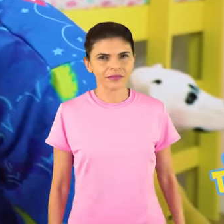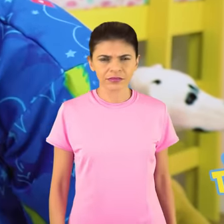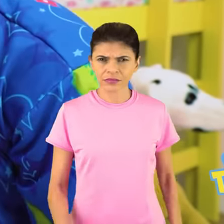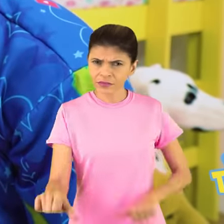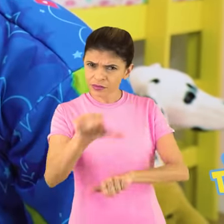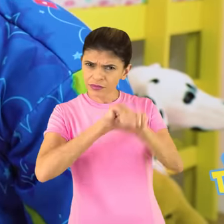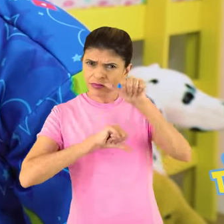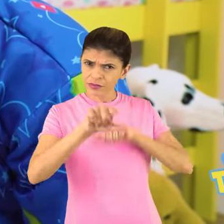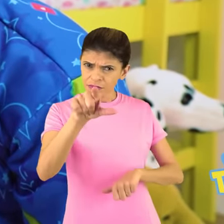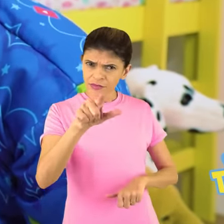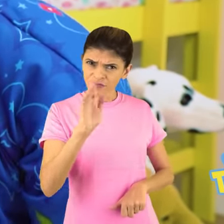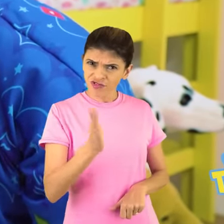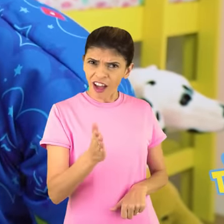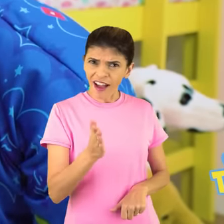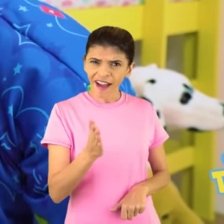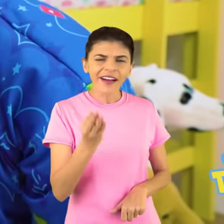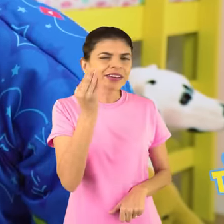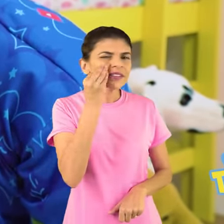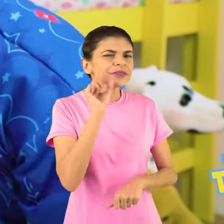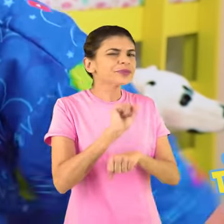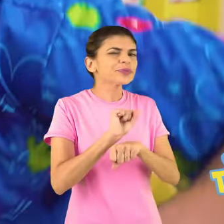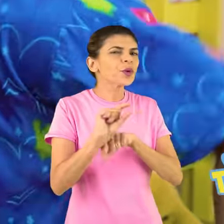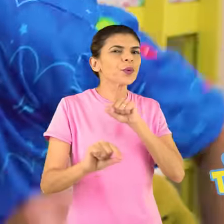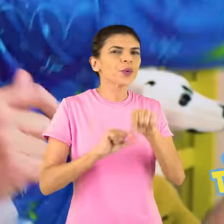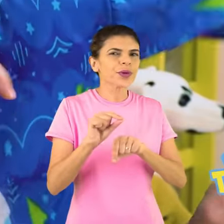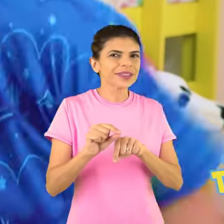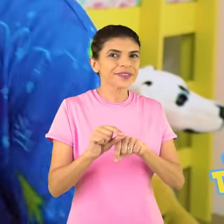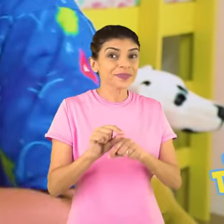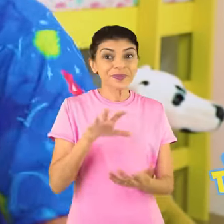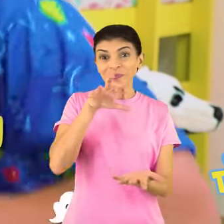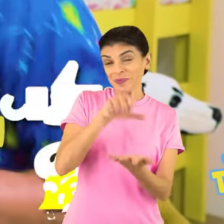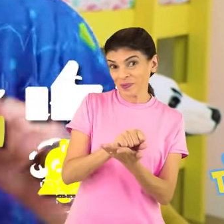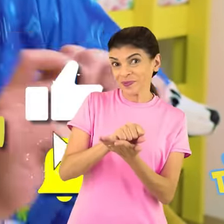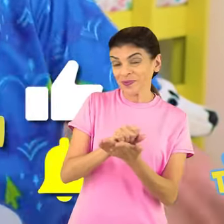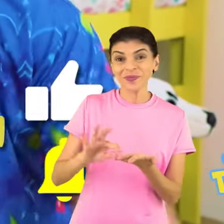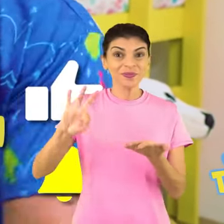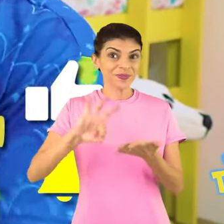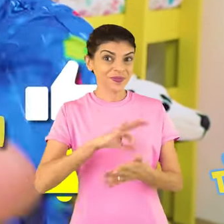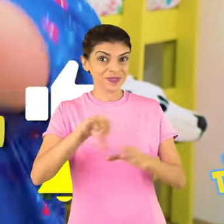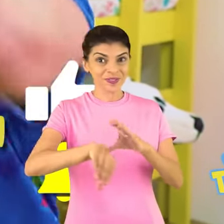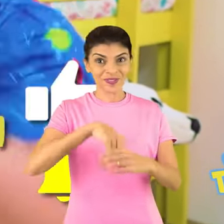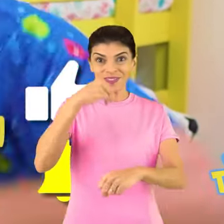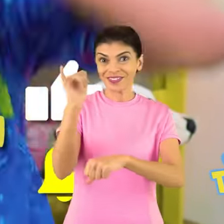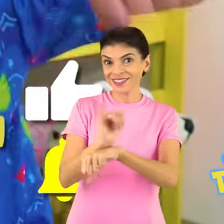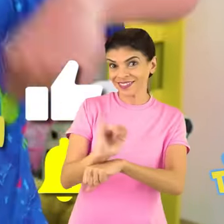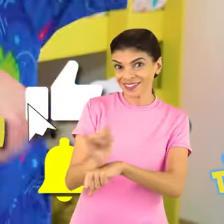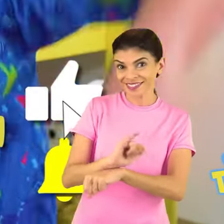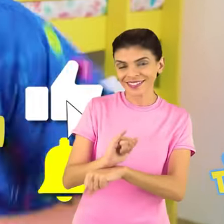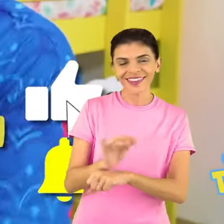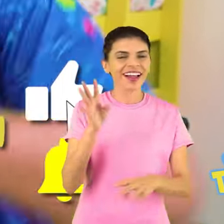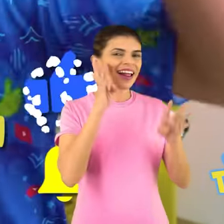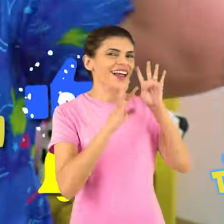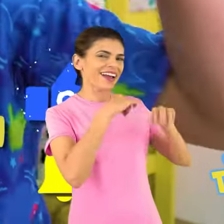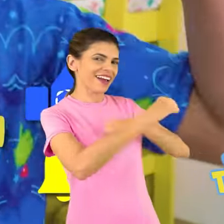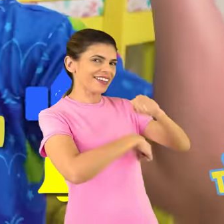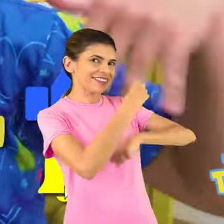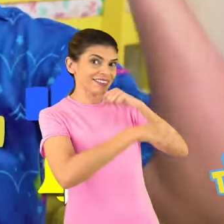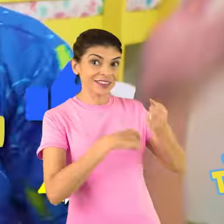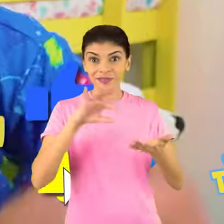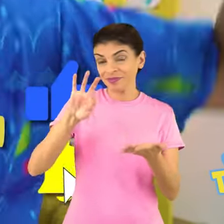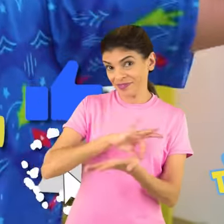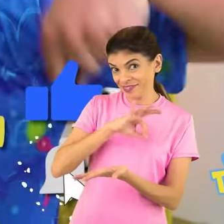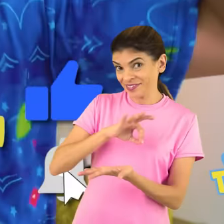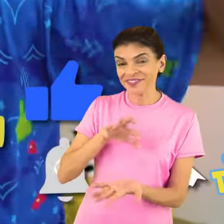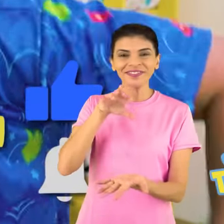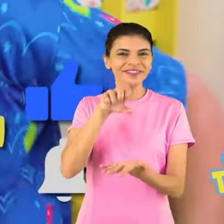E você aí de casa? Tá esperando o quê? Se inscreve no canal! Pra ficar legal, se inscreve